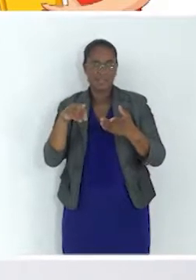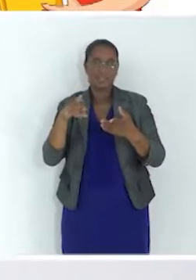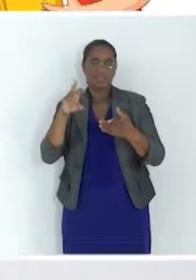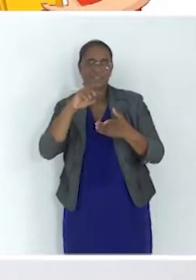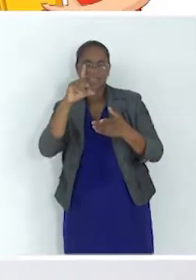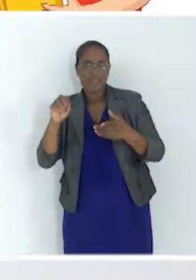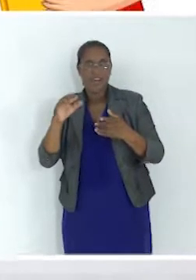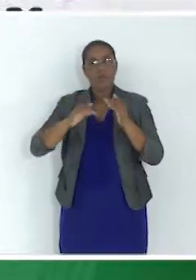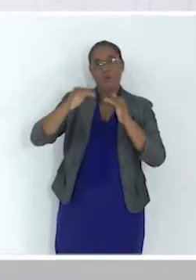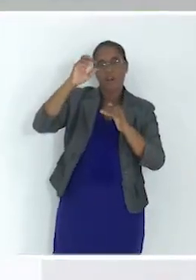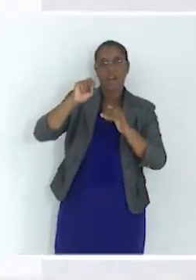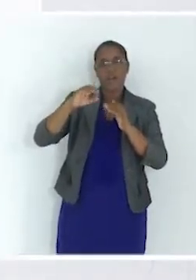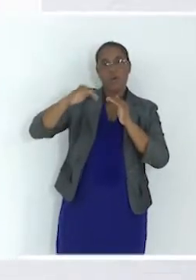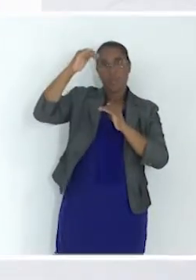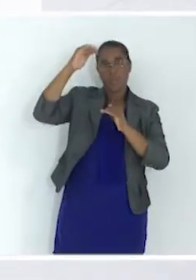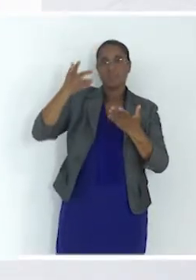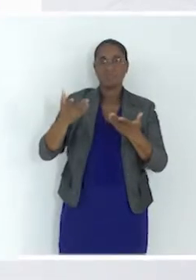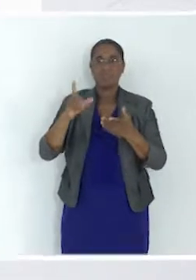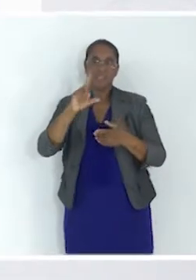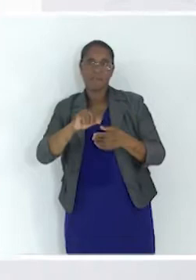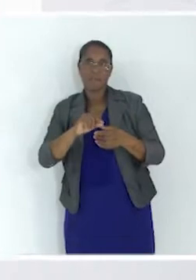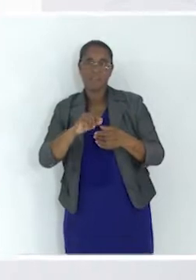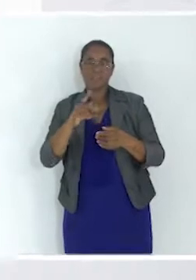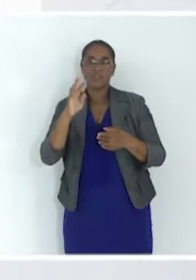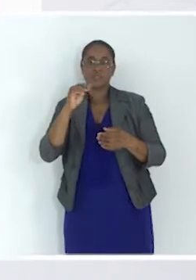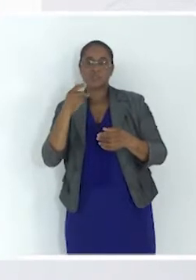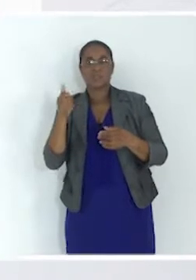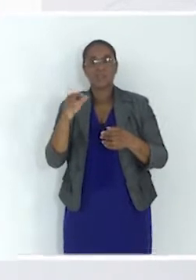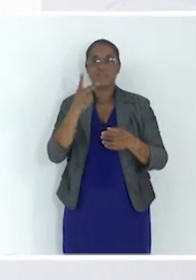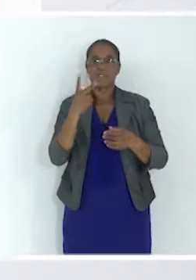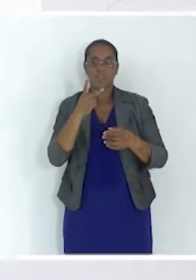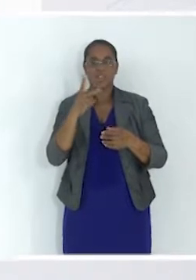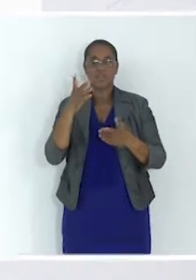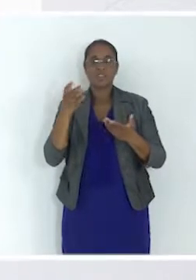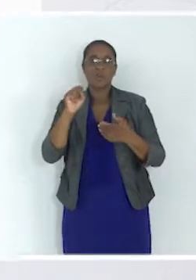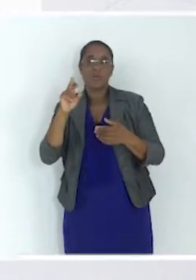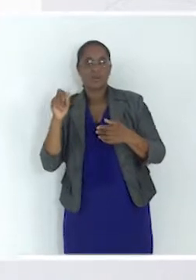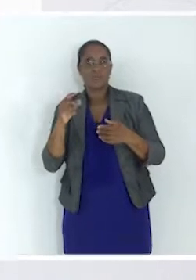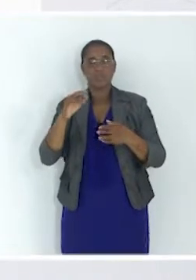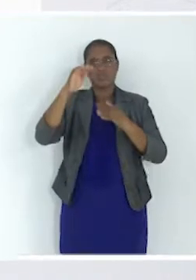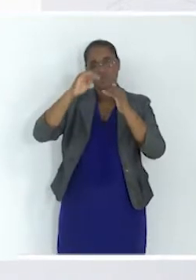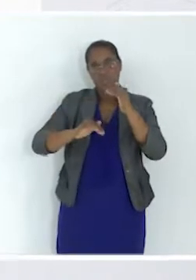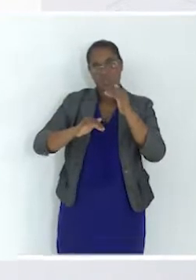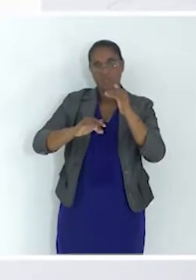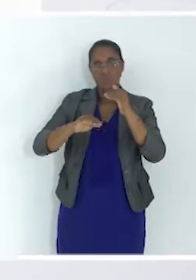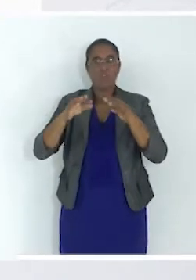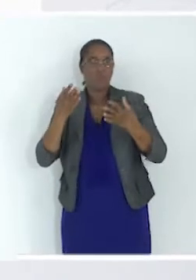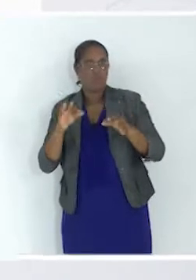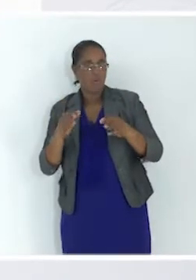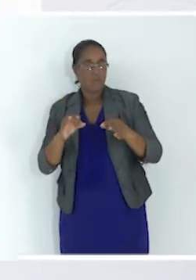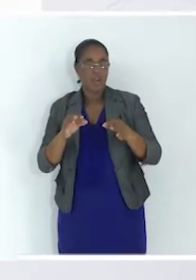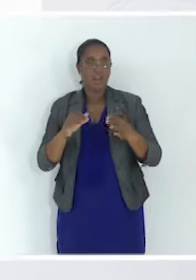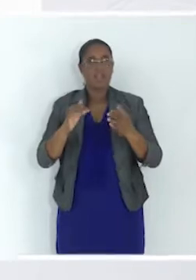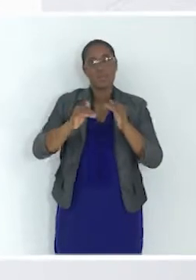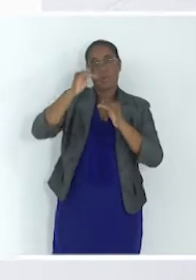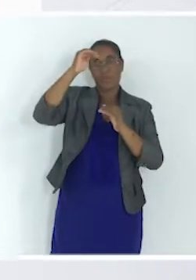quanto ao grau. Grau diminutivo, grau normal e grau aumentativo.